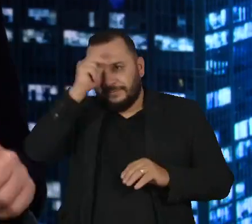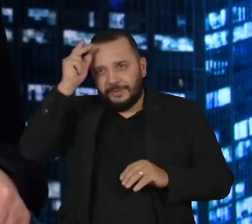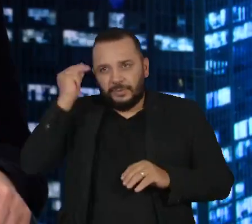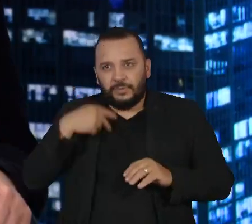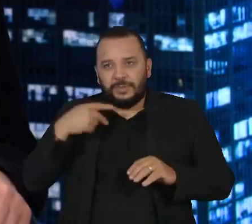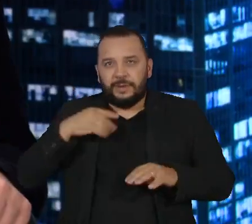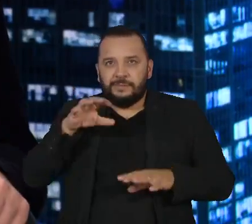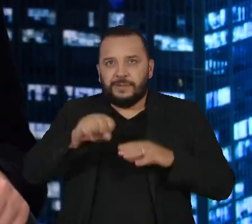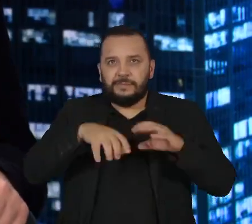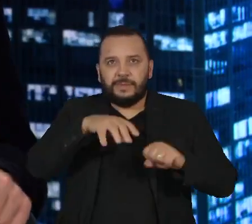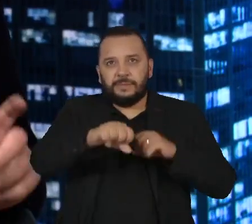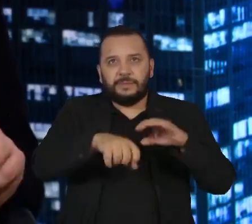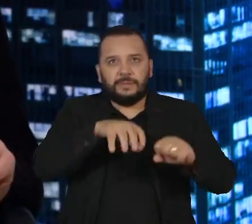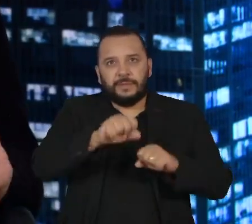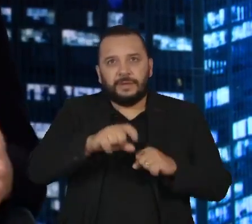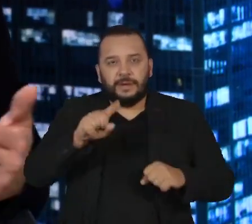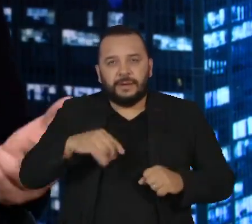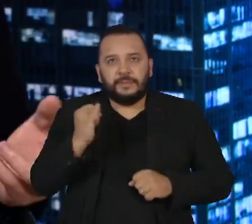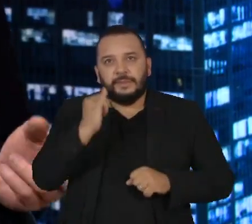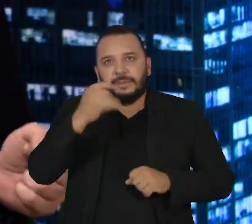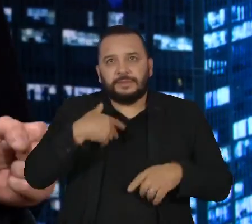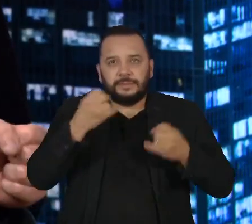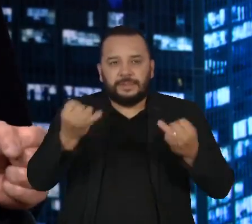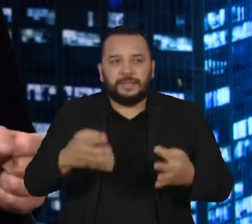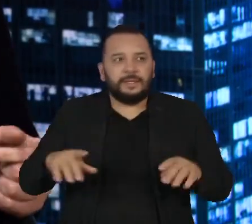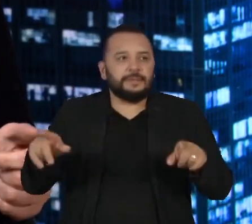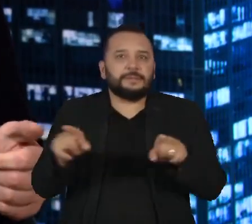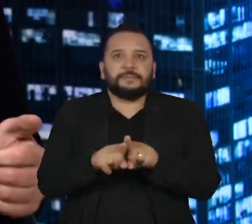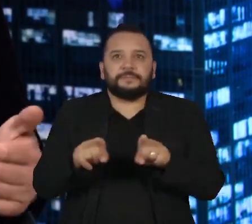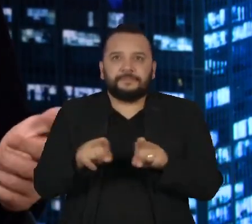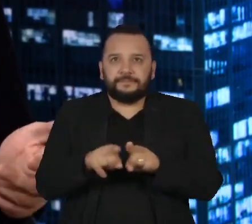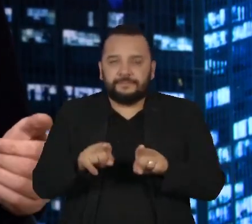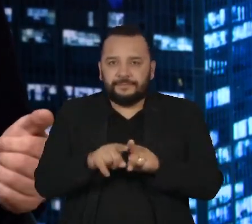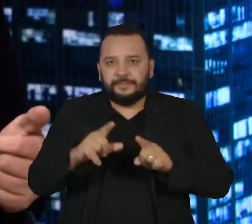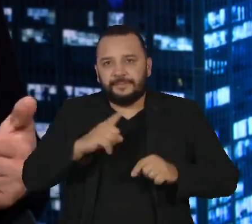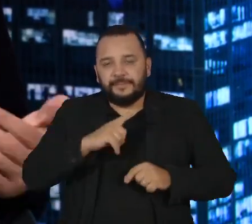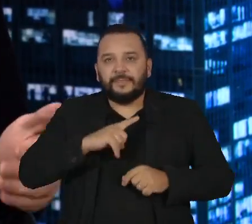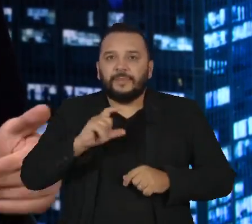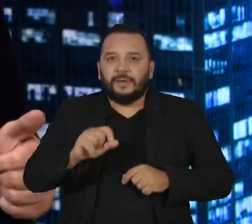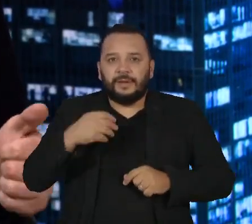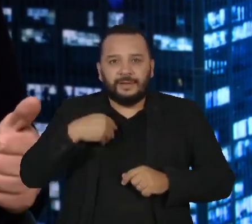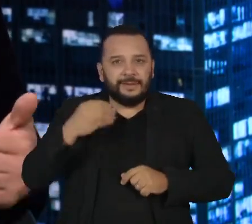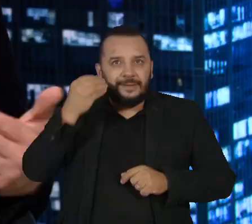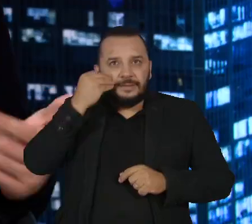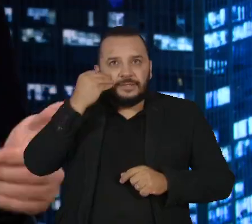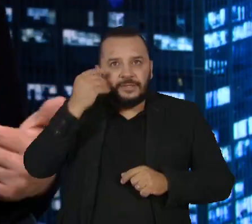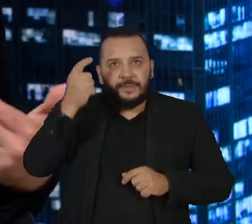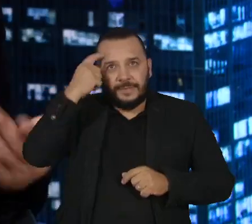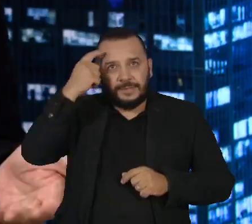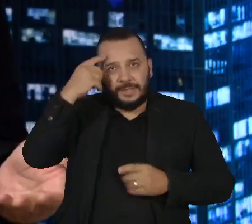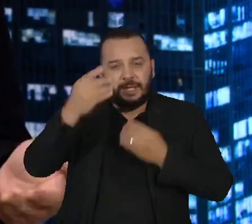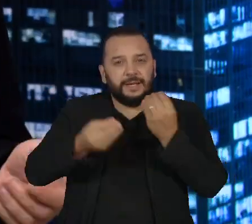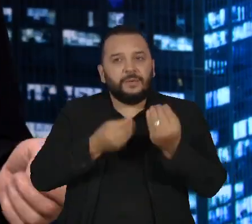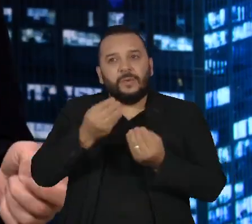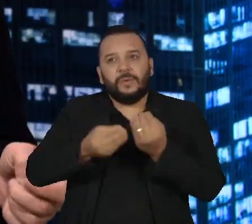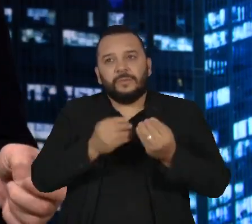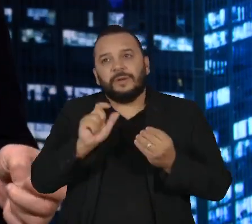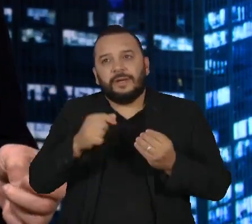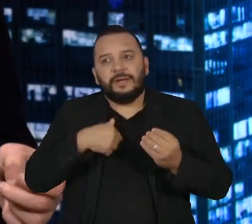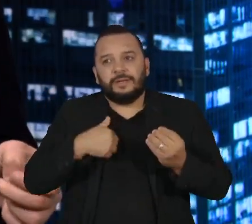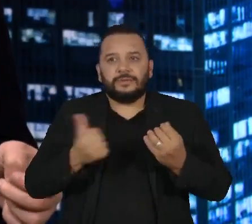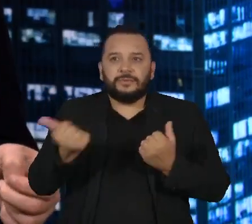né? Acho que esse é um ponto destacável. E isso cria também uma tentativa, né, de pensar quem será o sucessor de